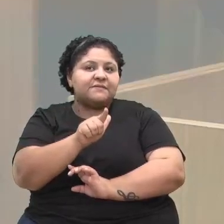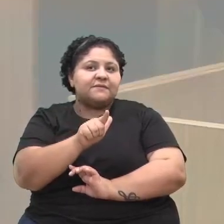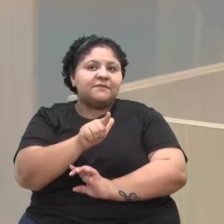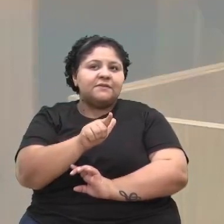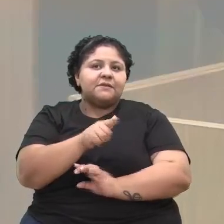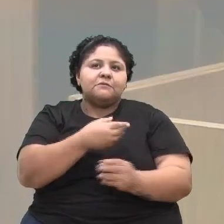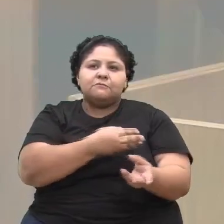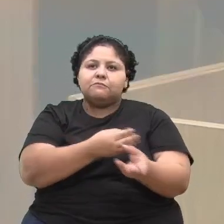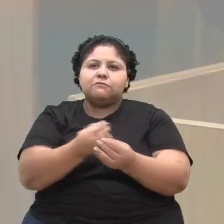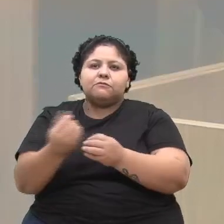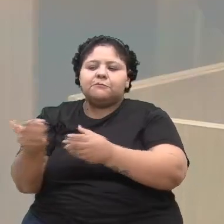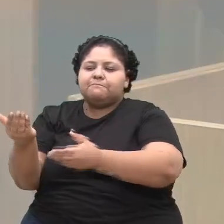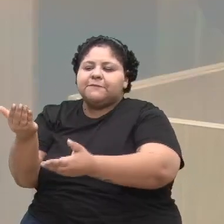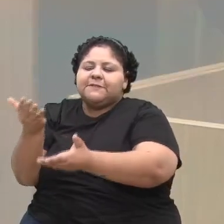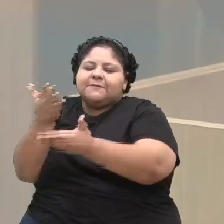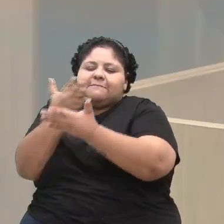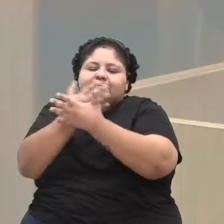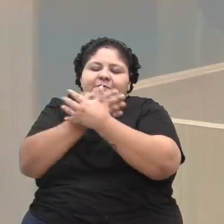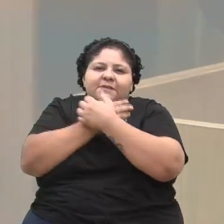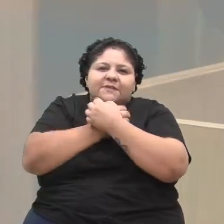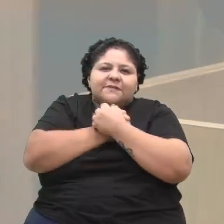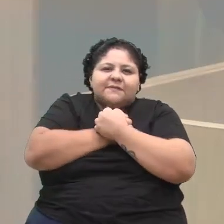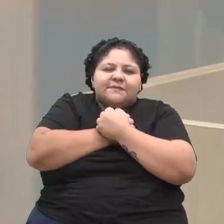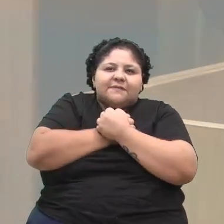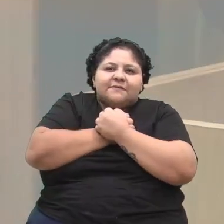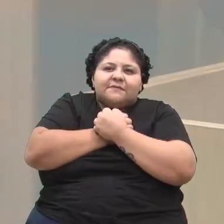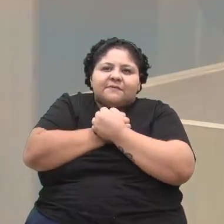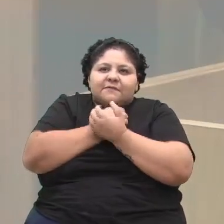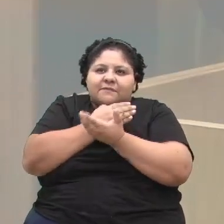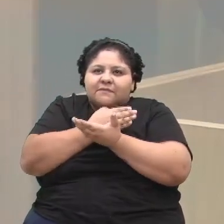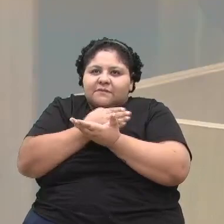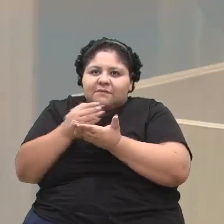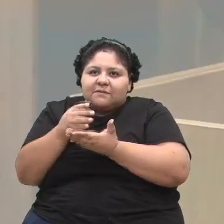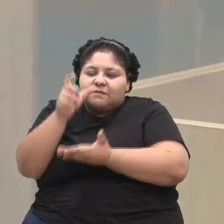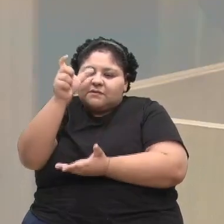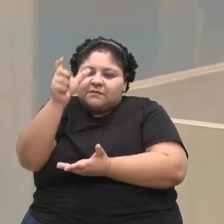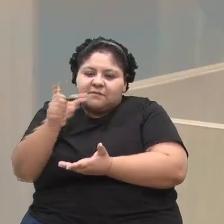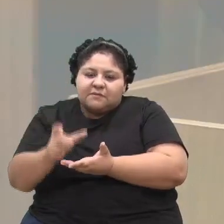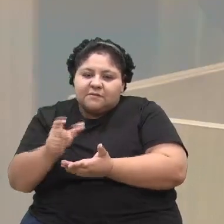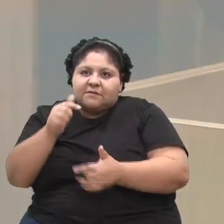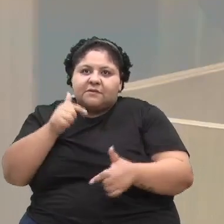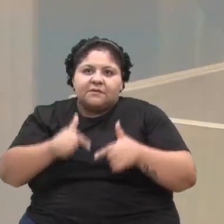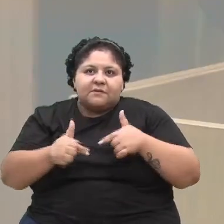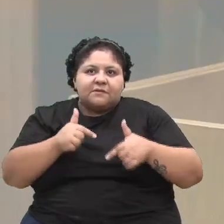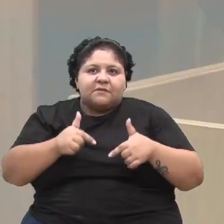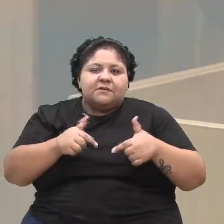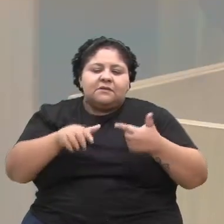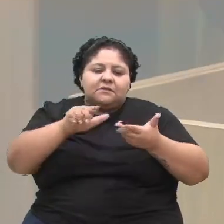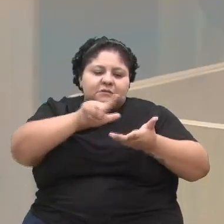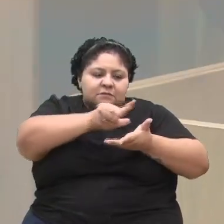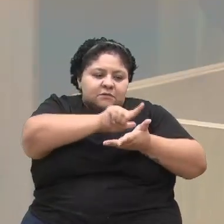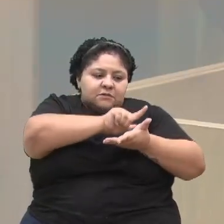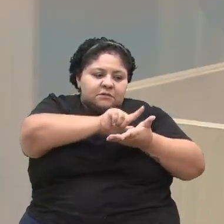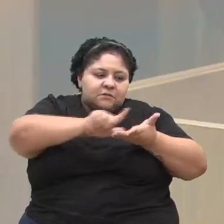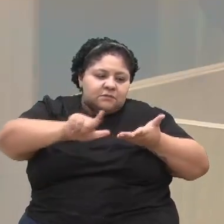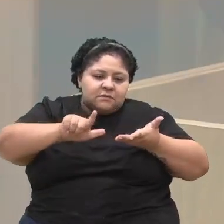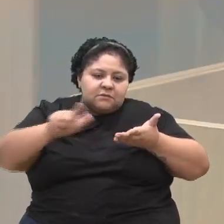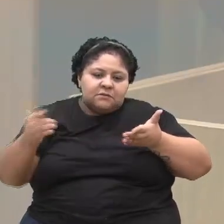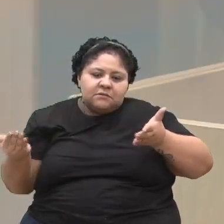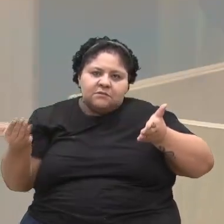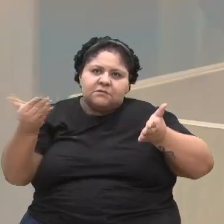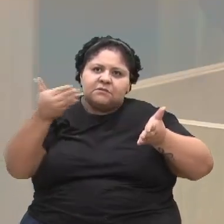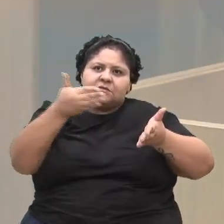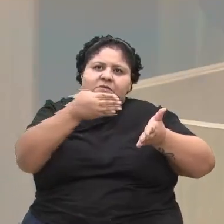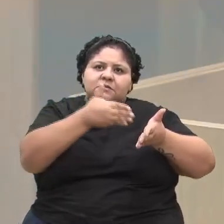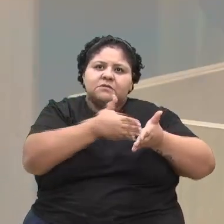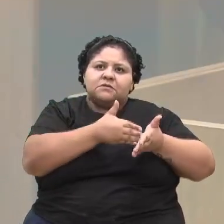muito bem acolhida, começando nas pessoas que trabalham na limpeza, até